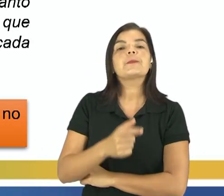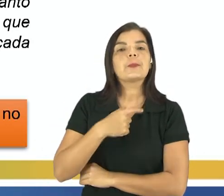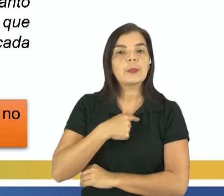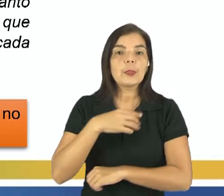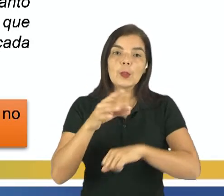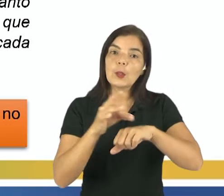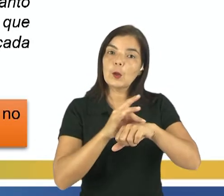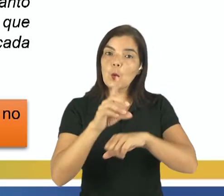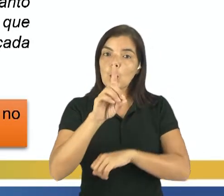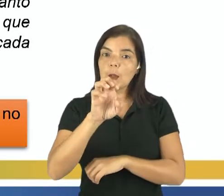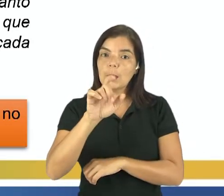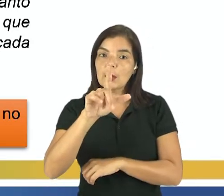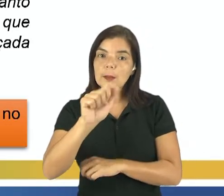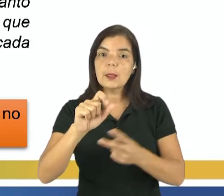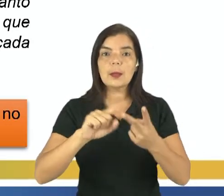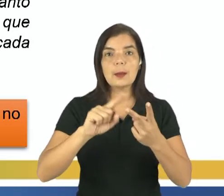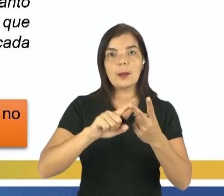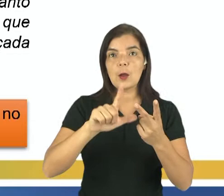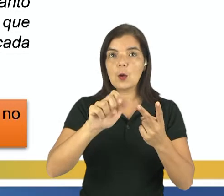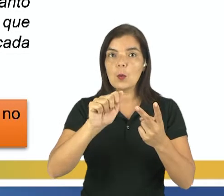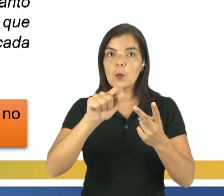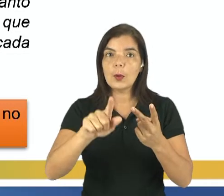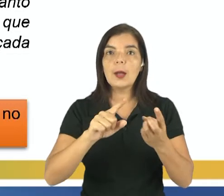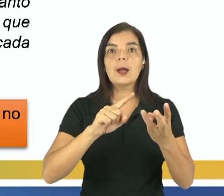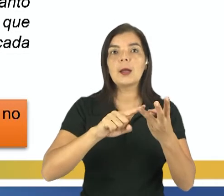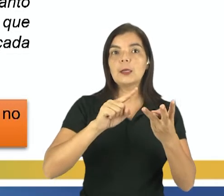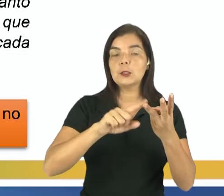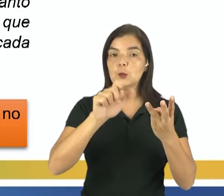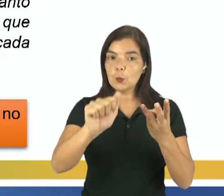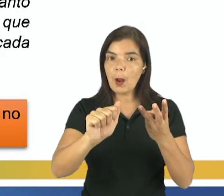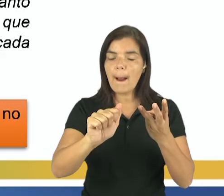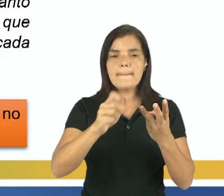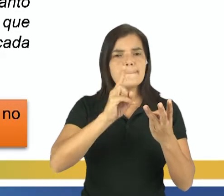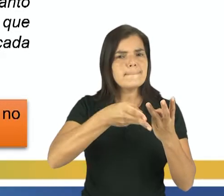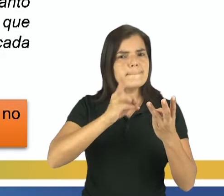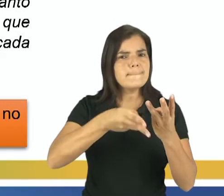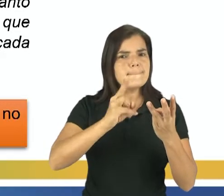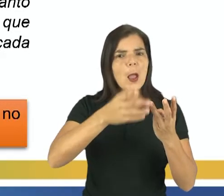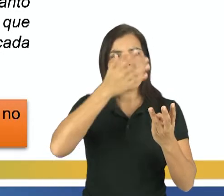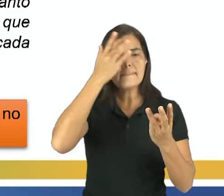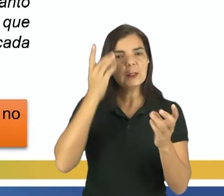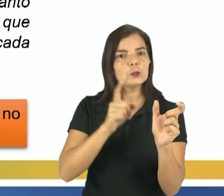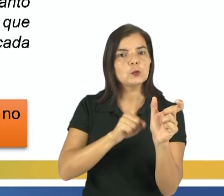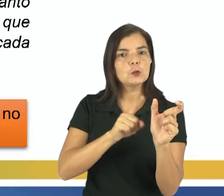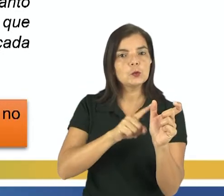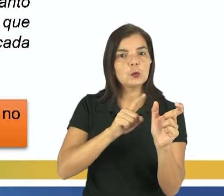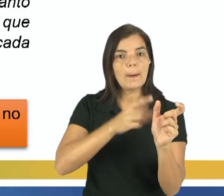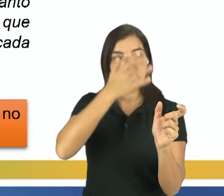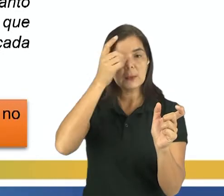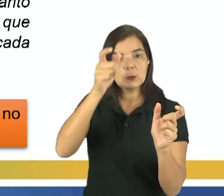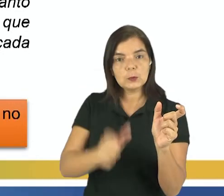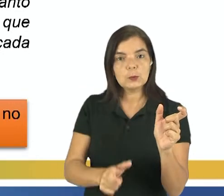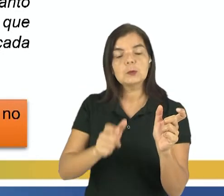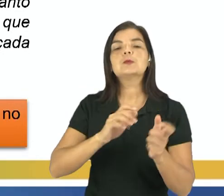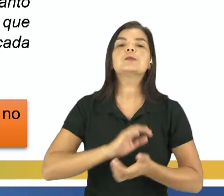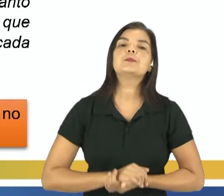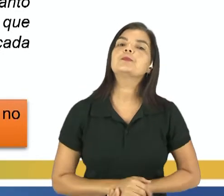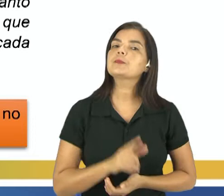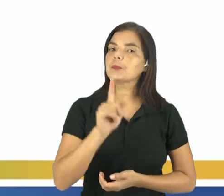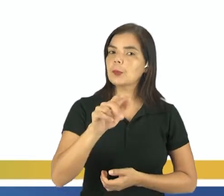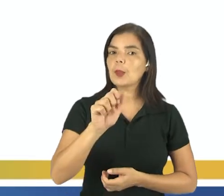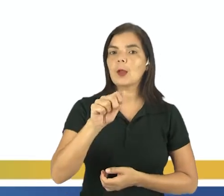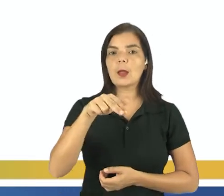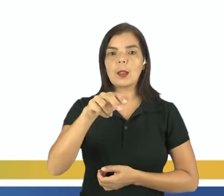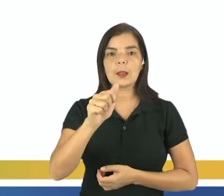tem destaque o dela, o lá e o a, que fazem menção a essa mesma palavra, pessoa inteira, tá? Essa é